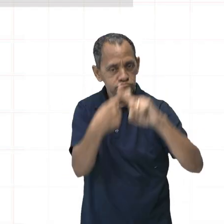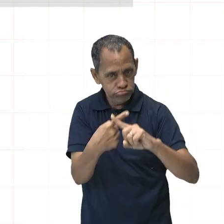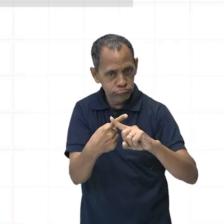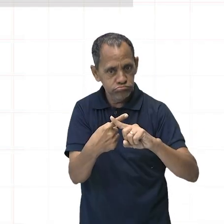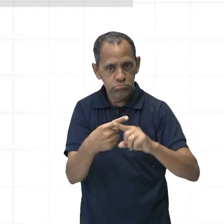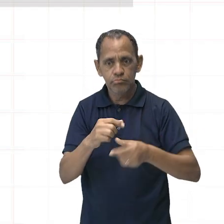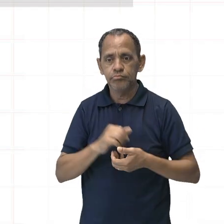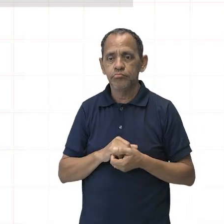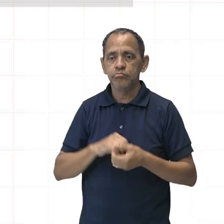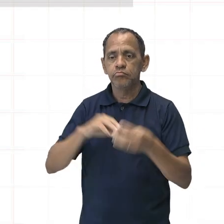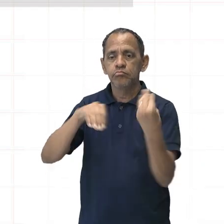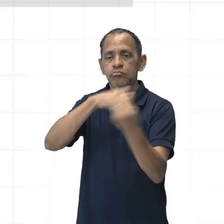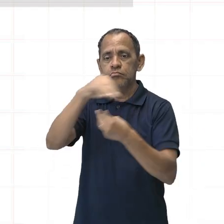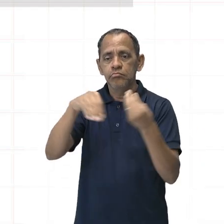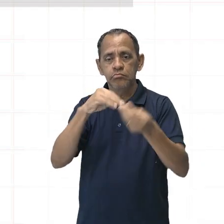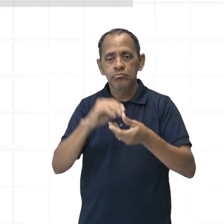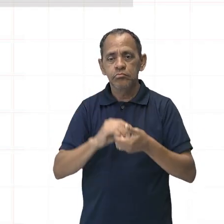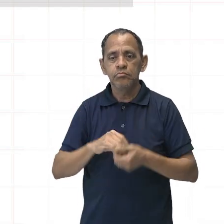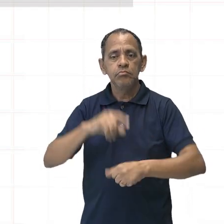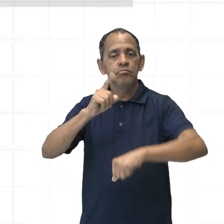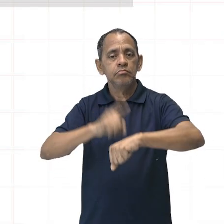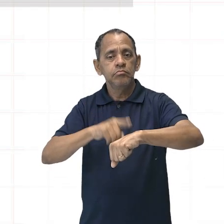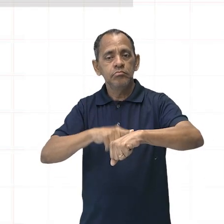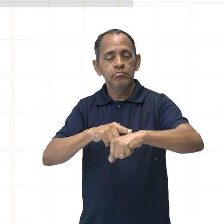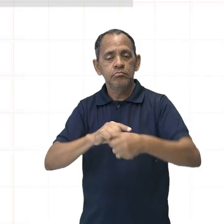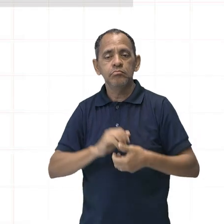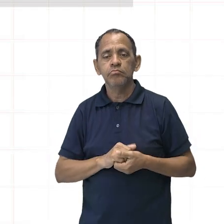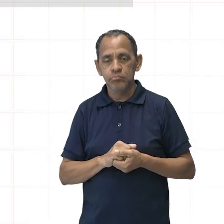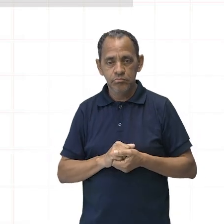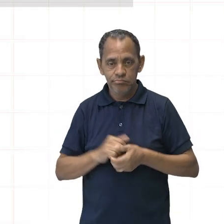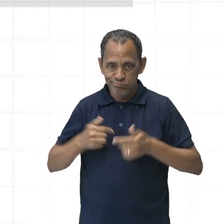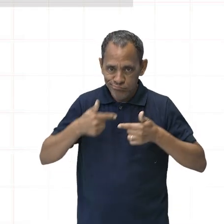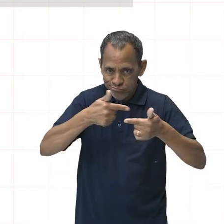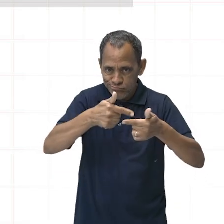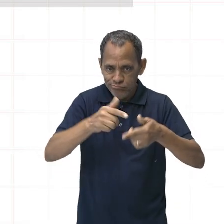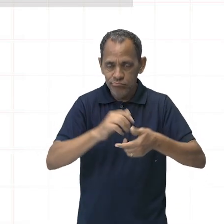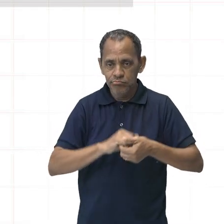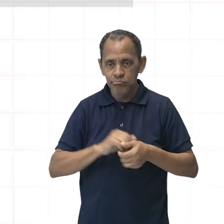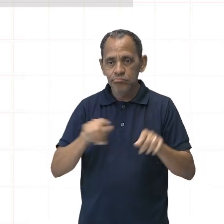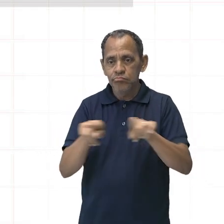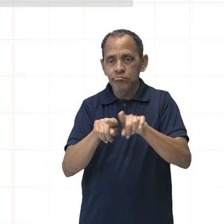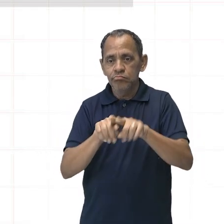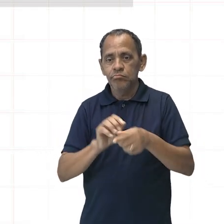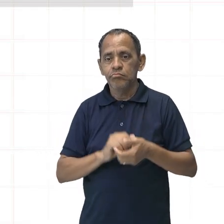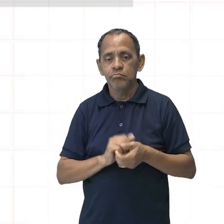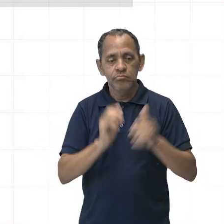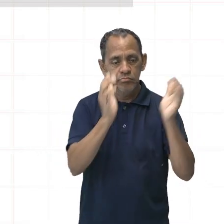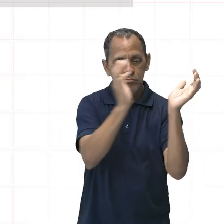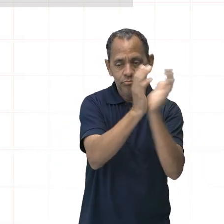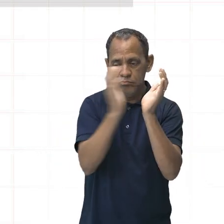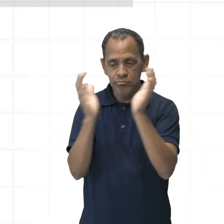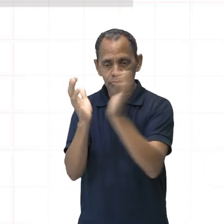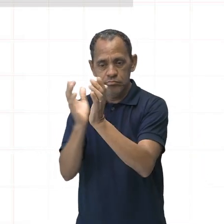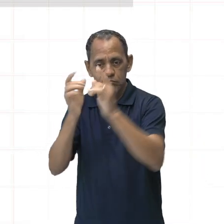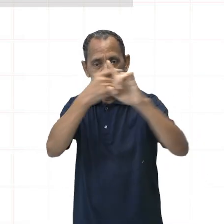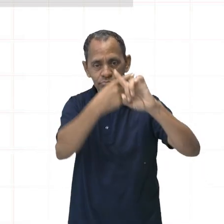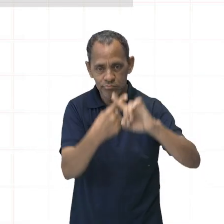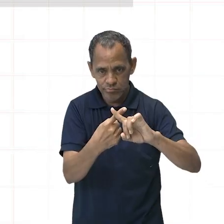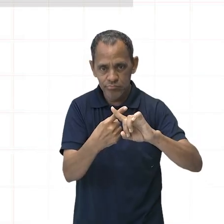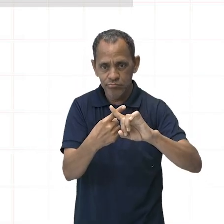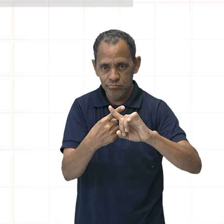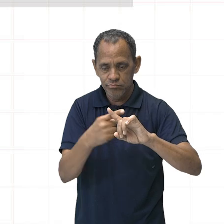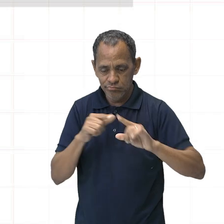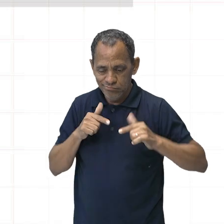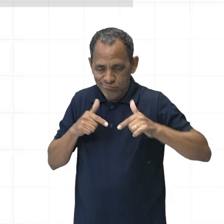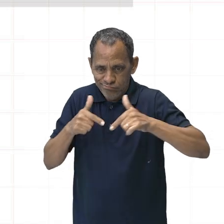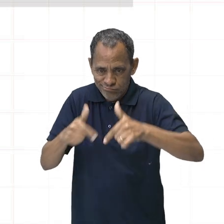está envolvido em um momento ali bélico, né, em guerras. Então, blocos rivais entram em ação